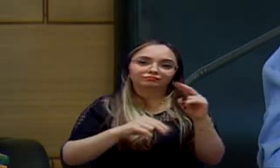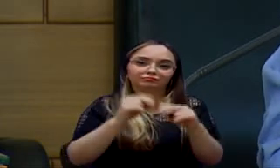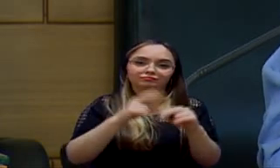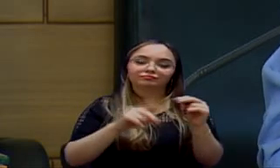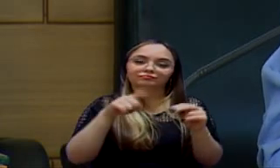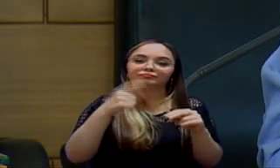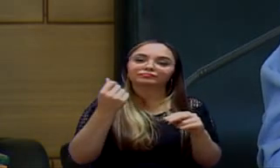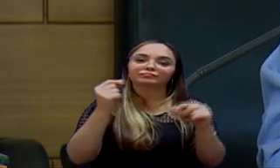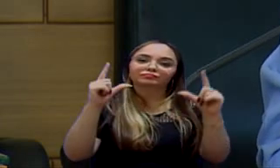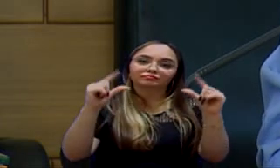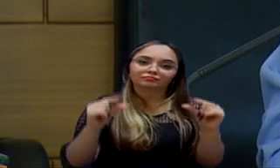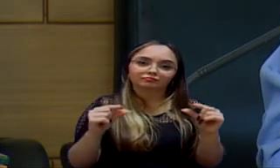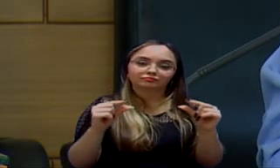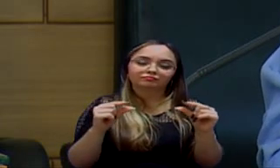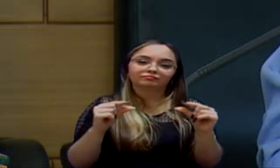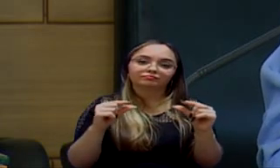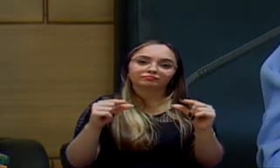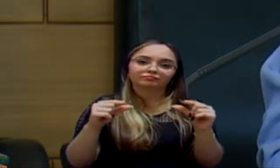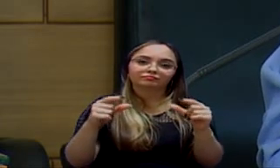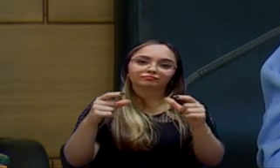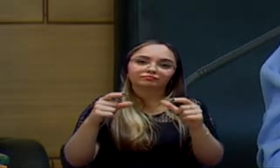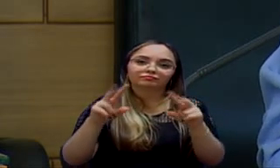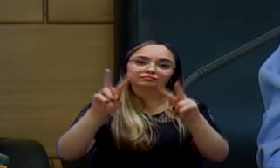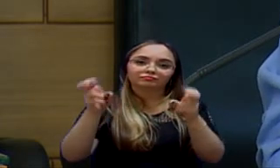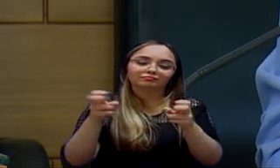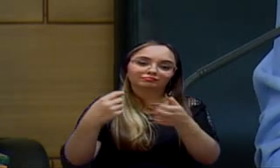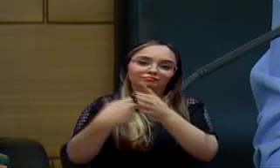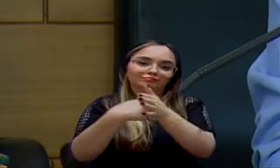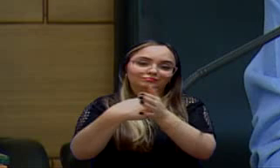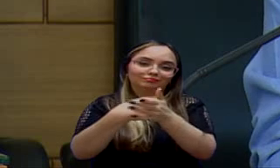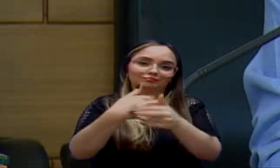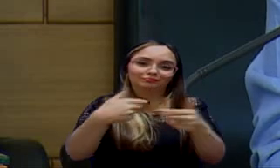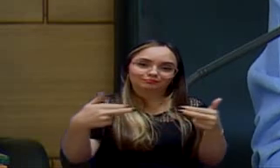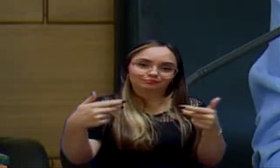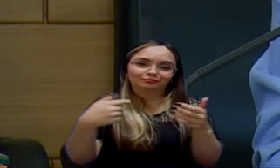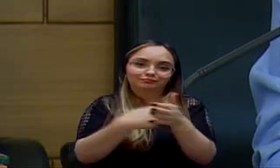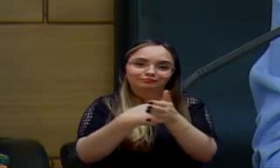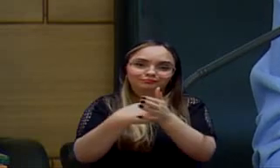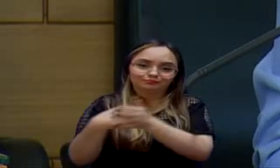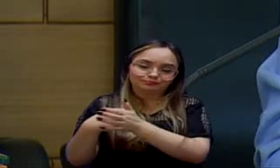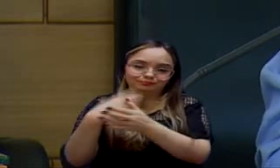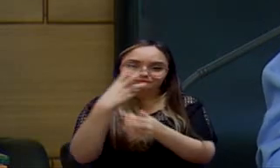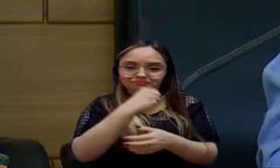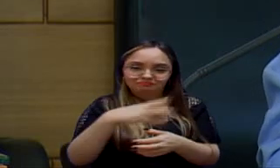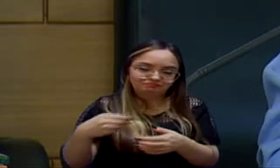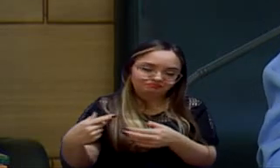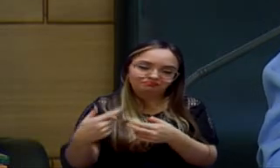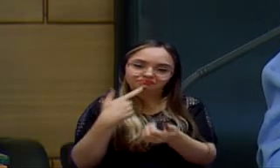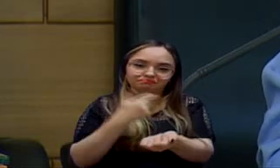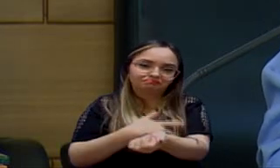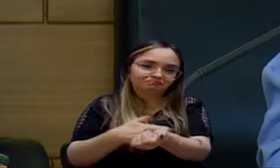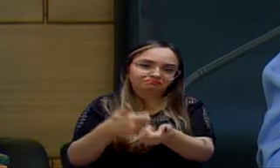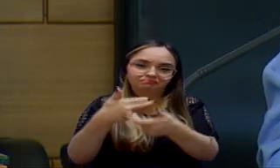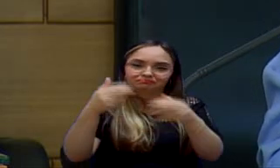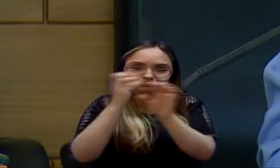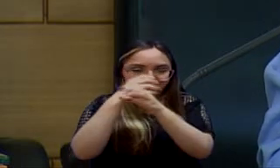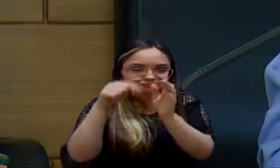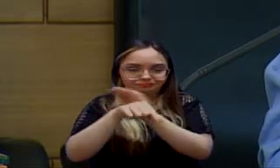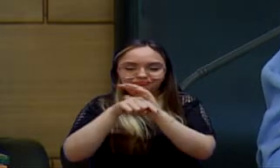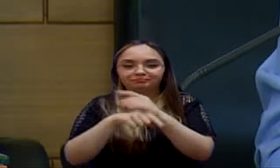a redução dos custos na área dos exames laboratoriais e imagem e para fazer isso o que que nós fizemos